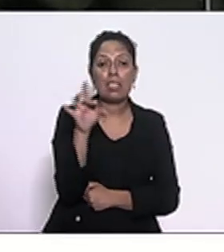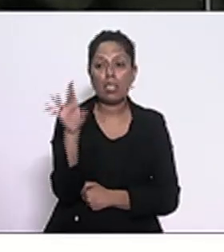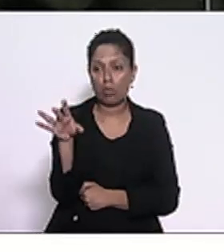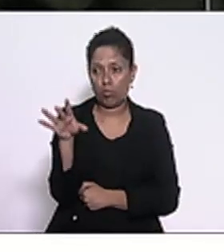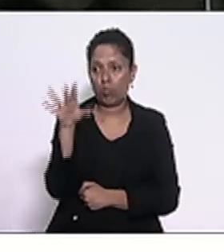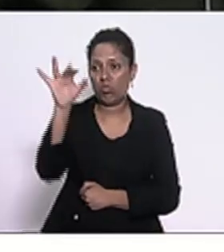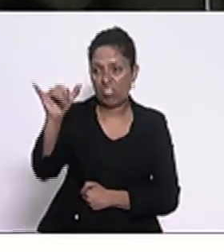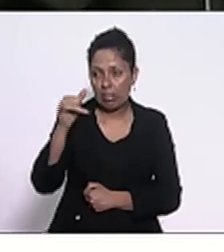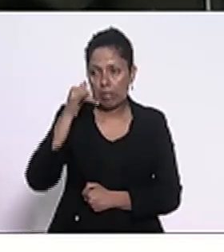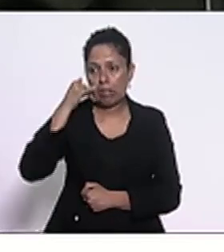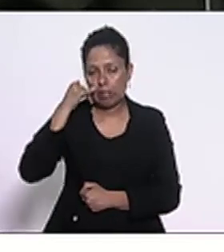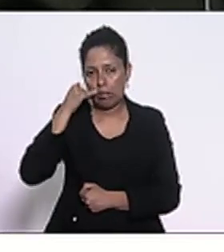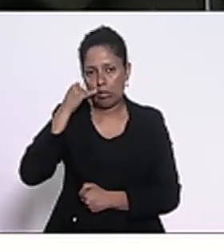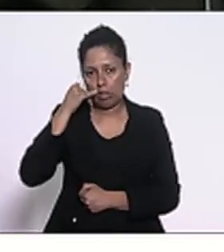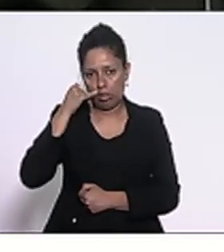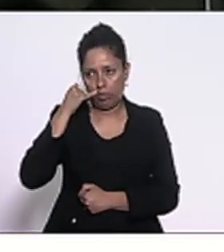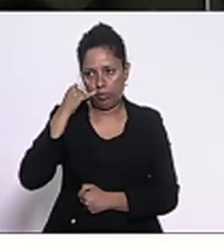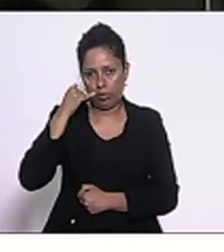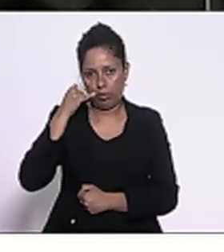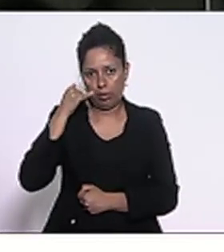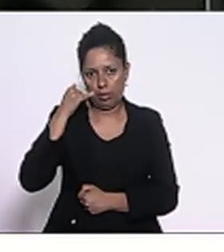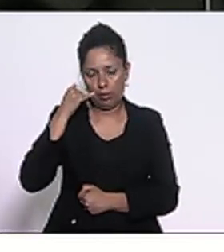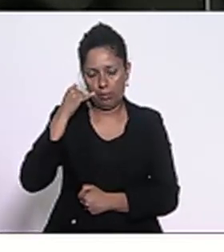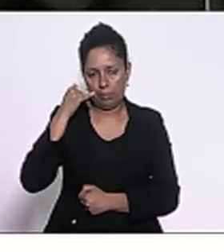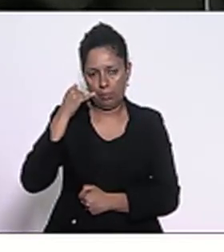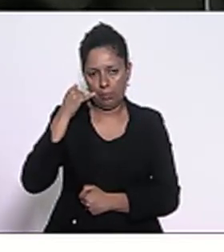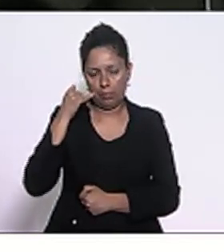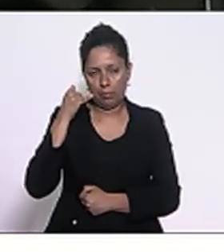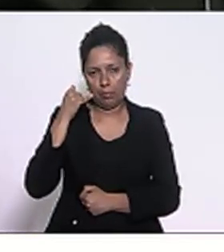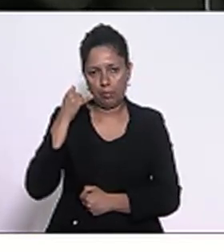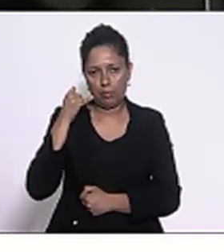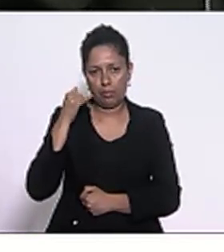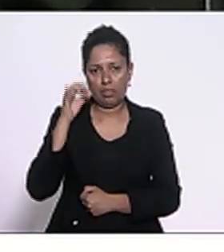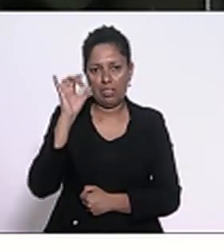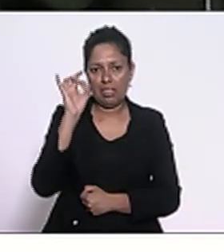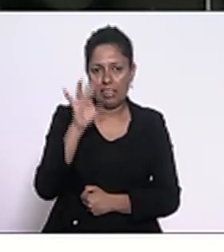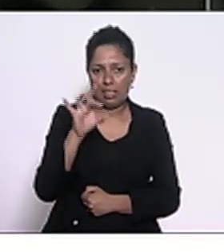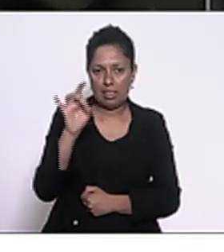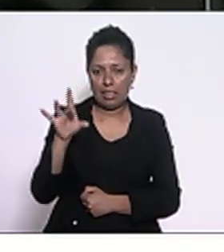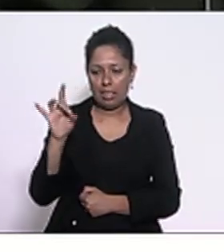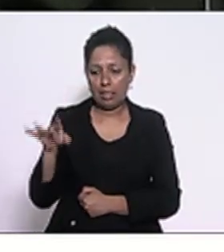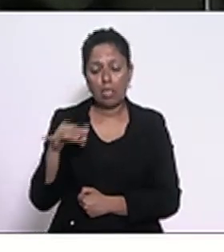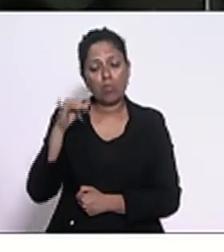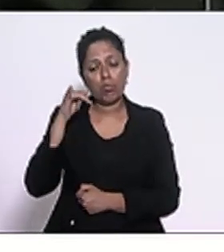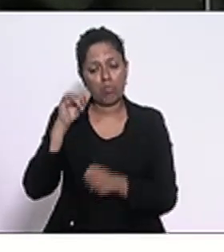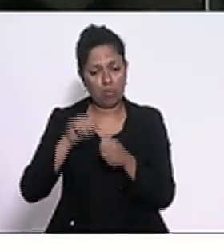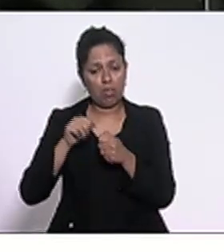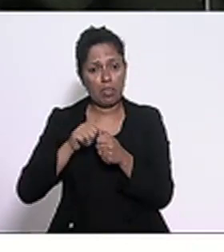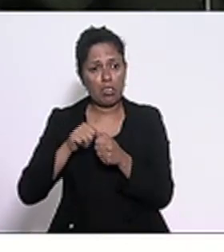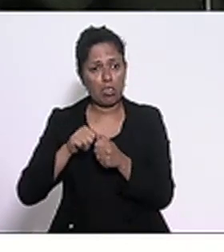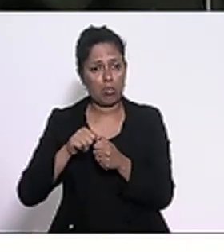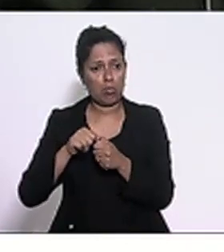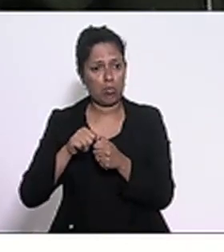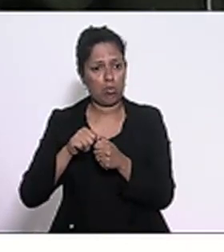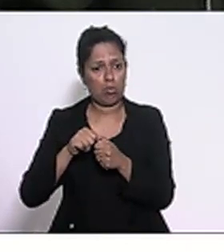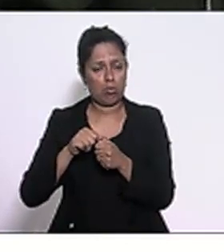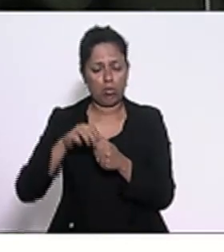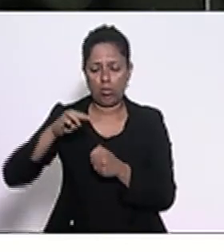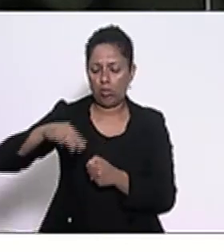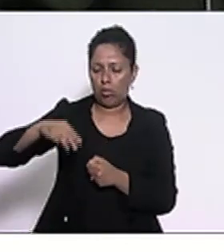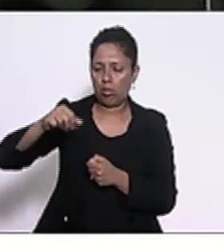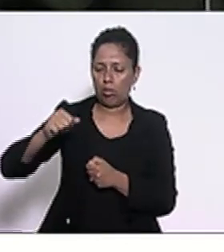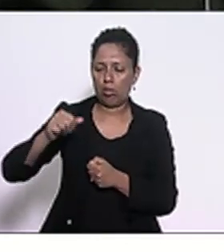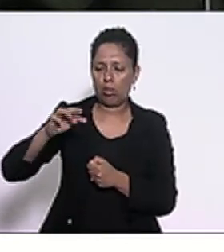o telefone, podia rotear os telefones, e cada um de nós vai ser um atendente de matrícula. Então, nós passamos